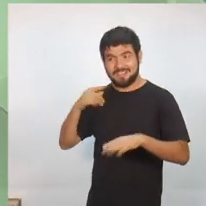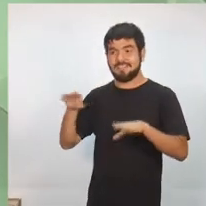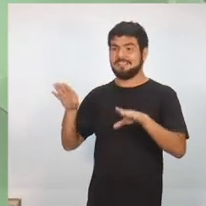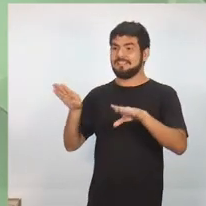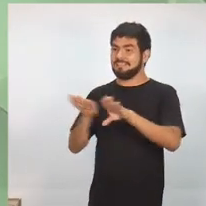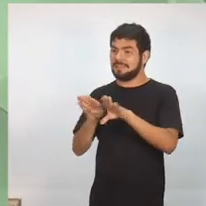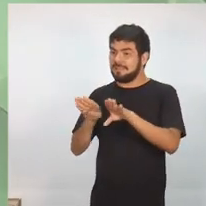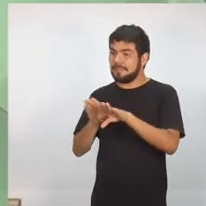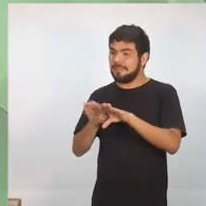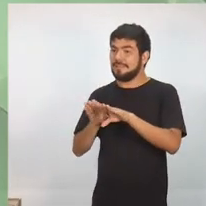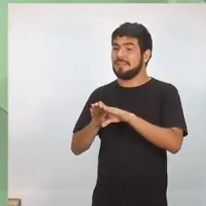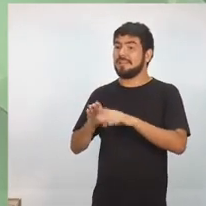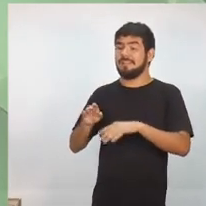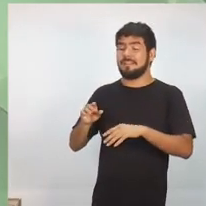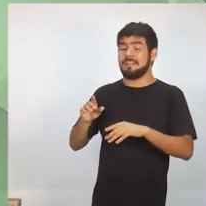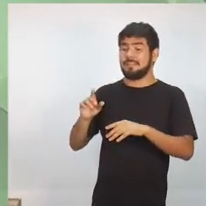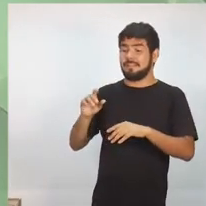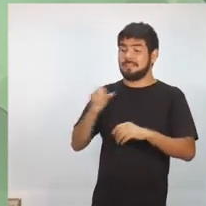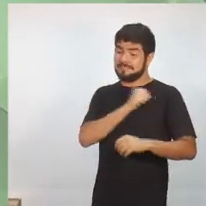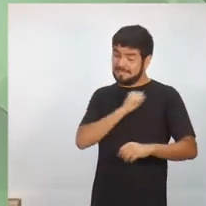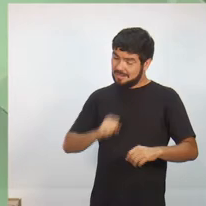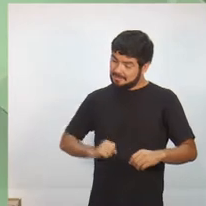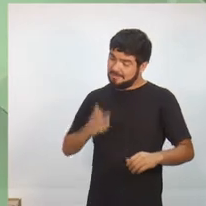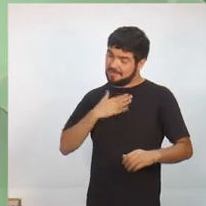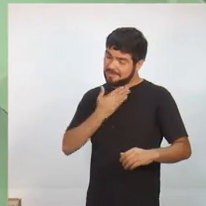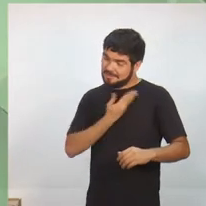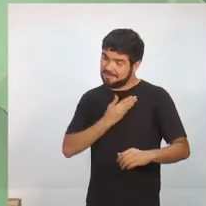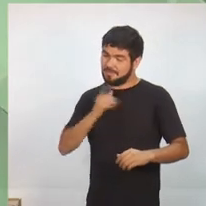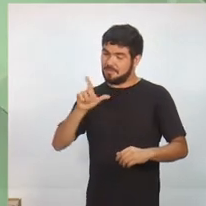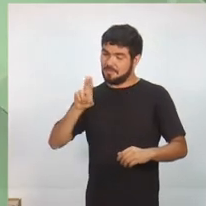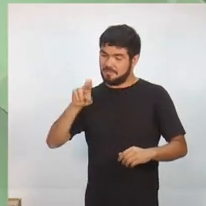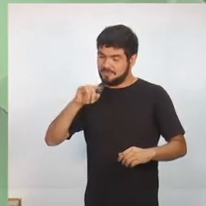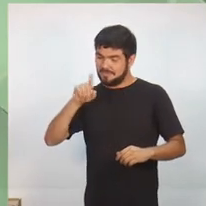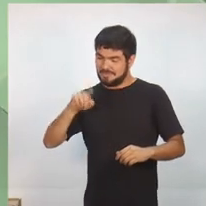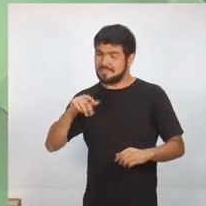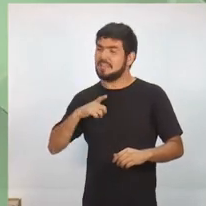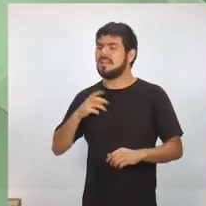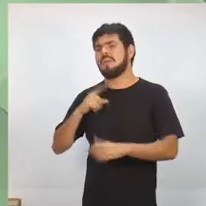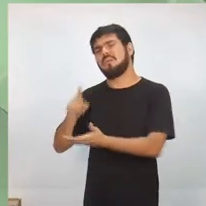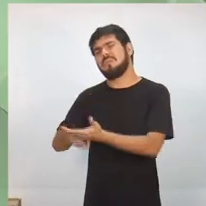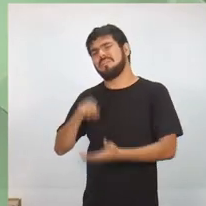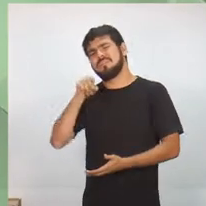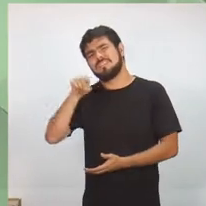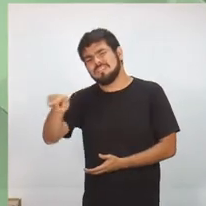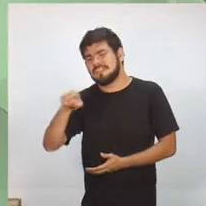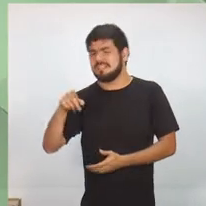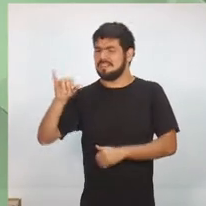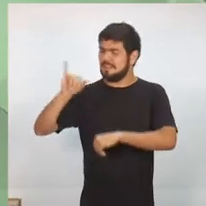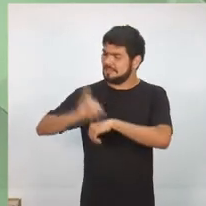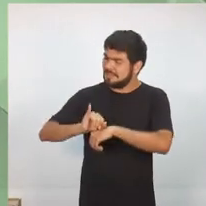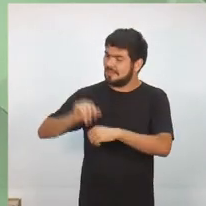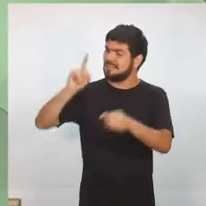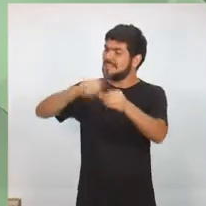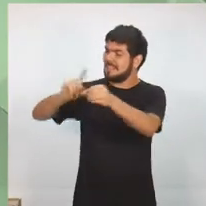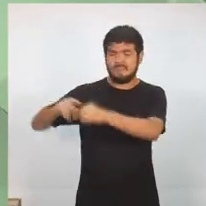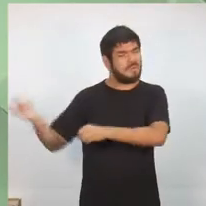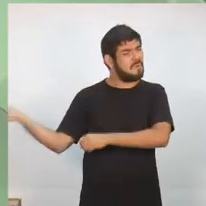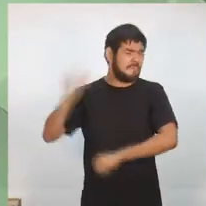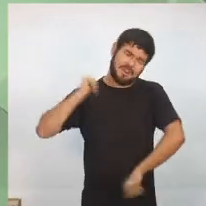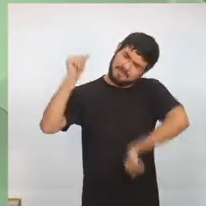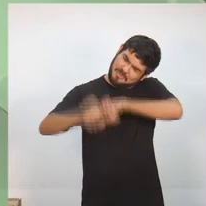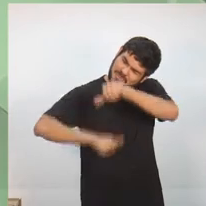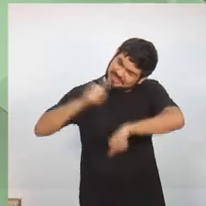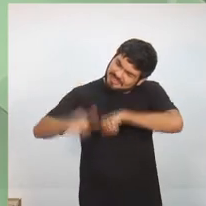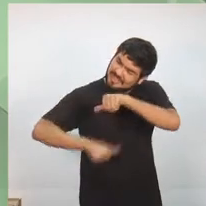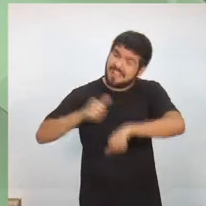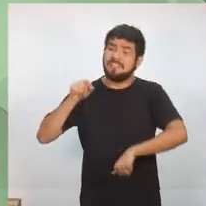isso, eu convoco você, meu amigo da capital, do interior, a fazer parte dessa mudança, a fazer parte da transformação. Você é